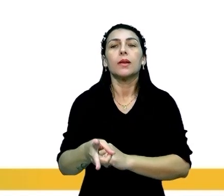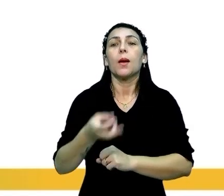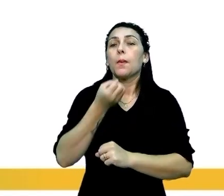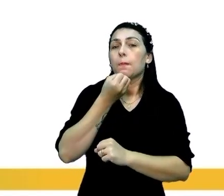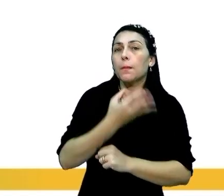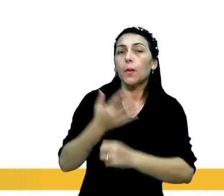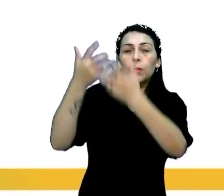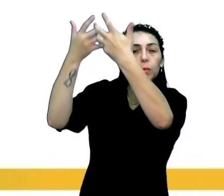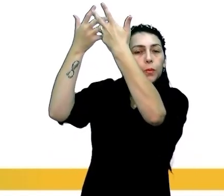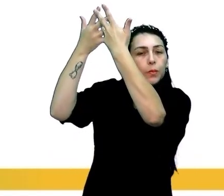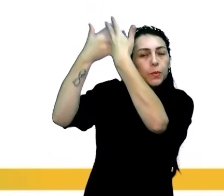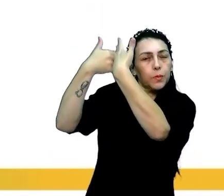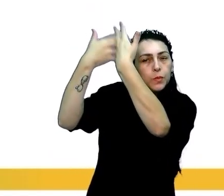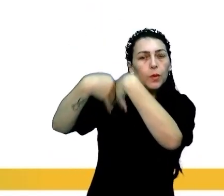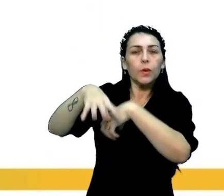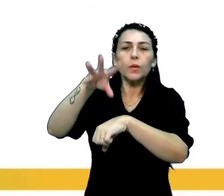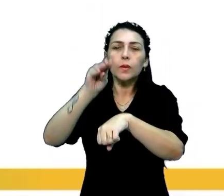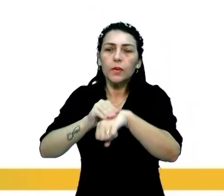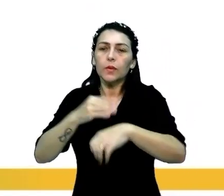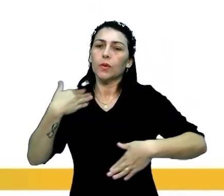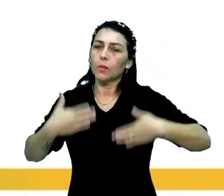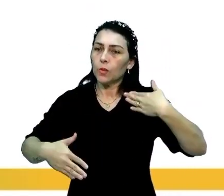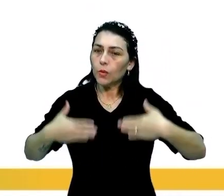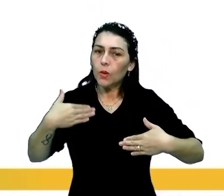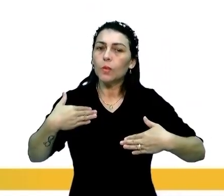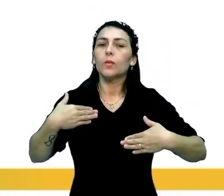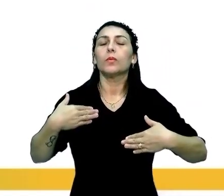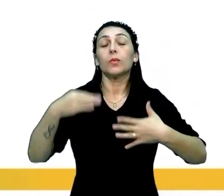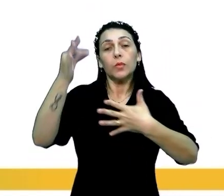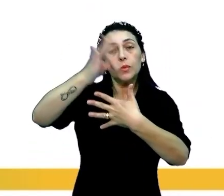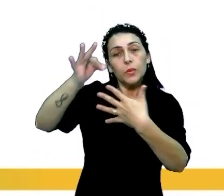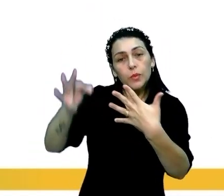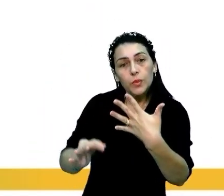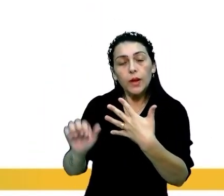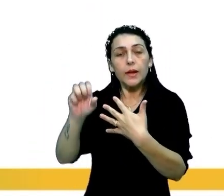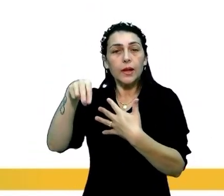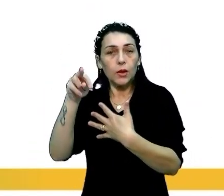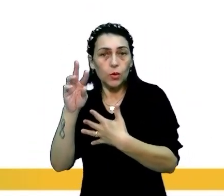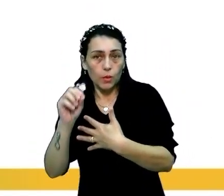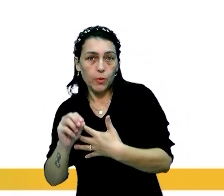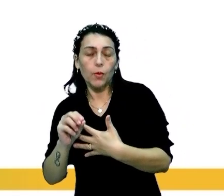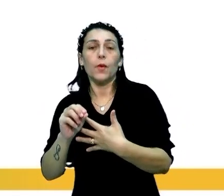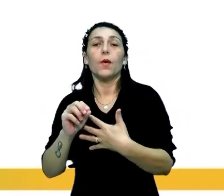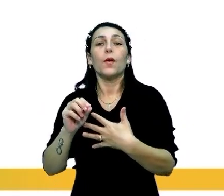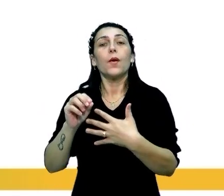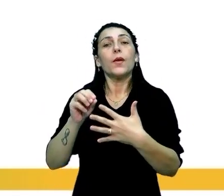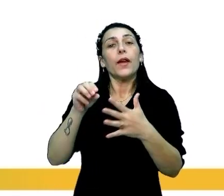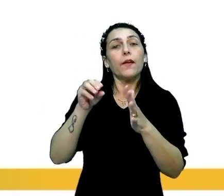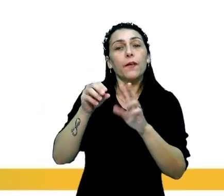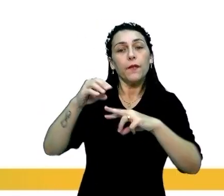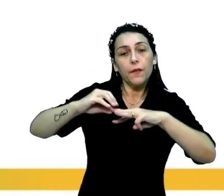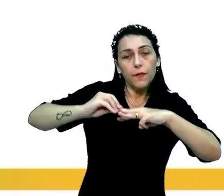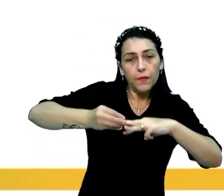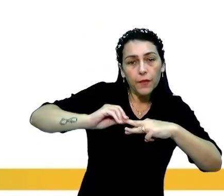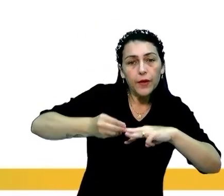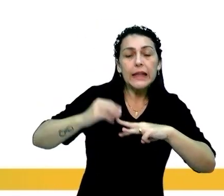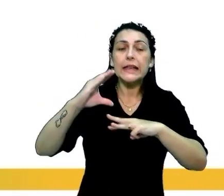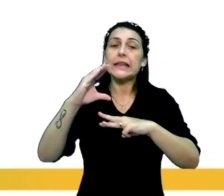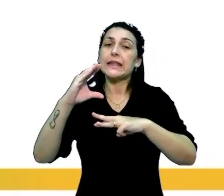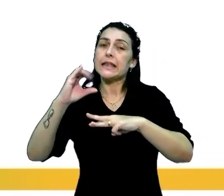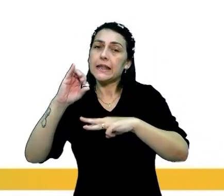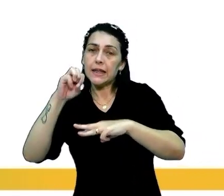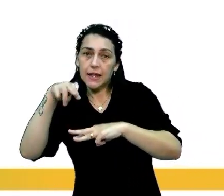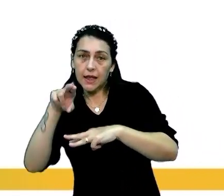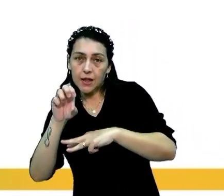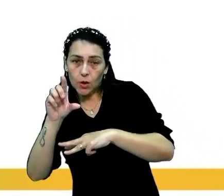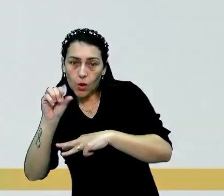um aspecto cognitivo, que são conhecimentos sobre o corpo e seus aspectos anatômicos, fisiológicos, cinesiológicos e